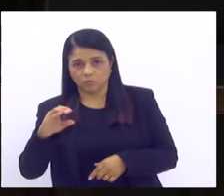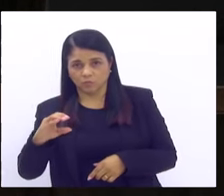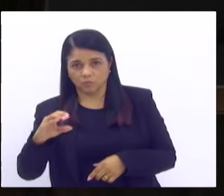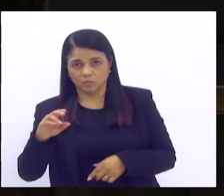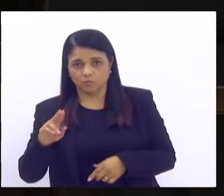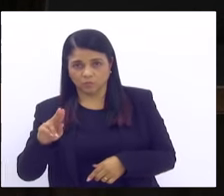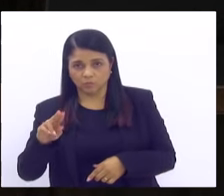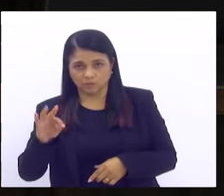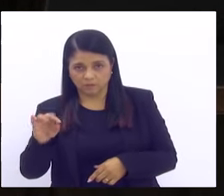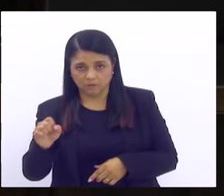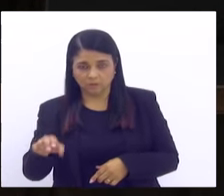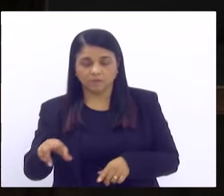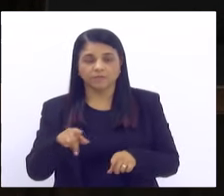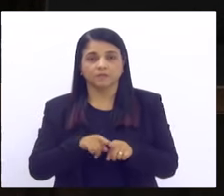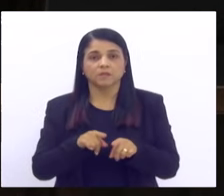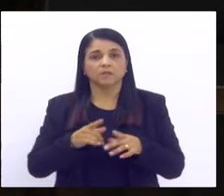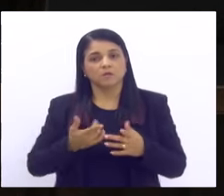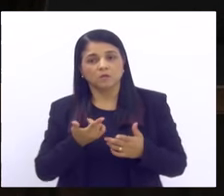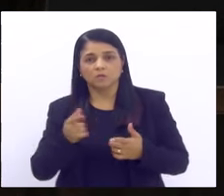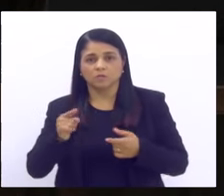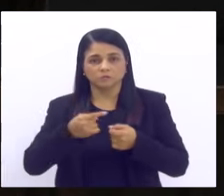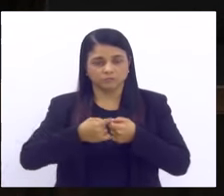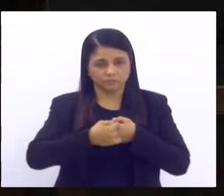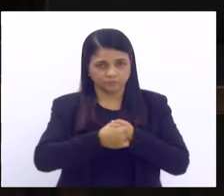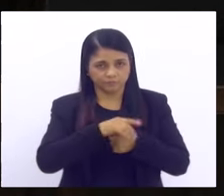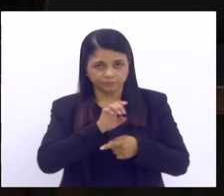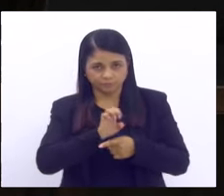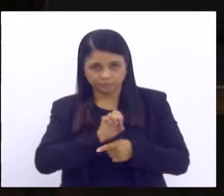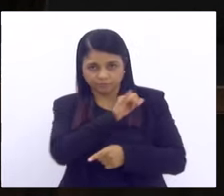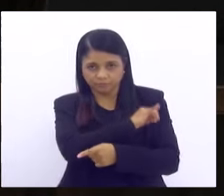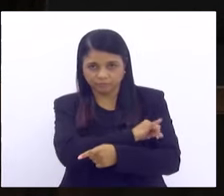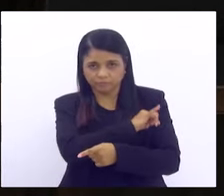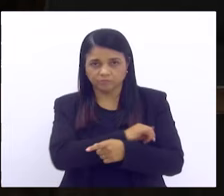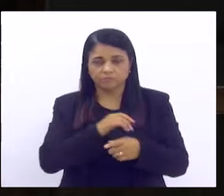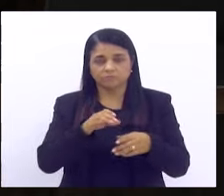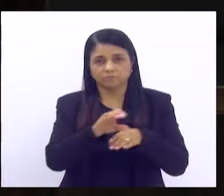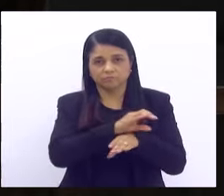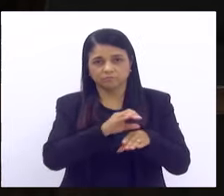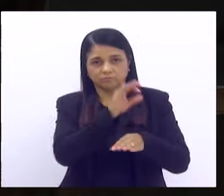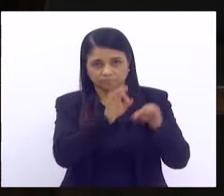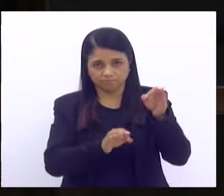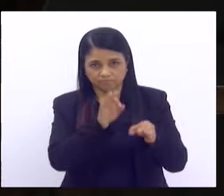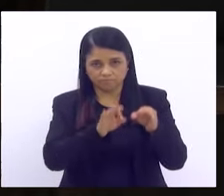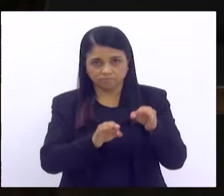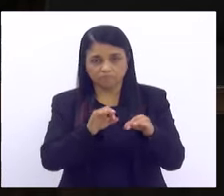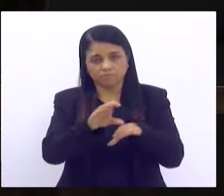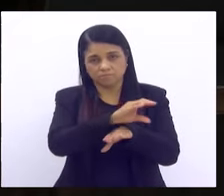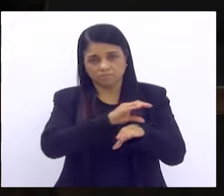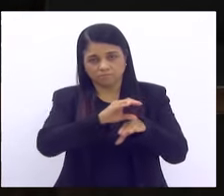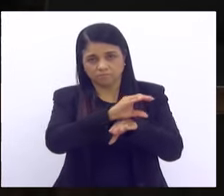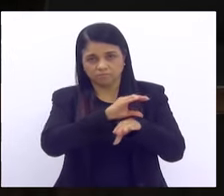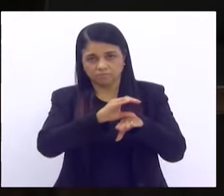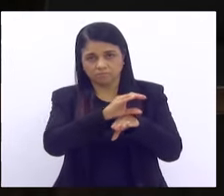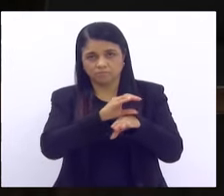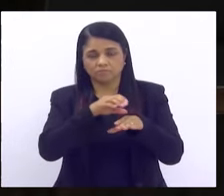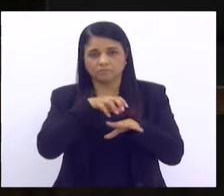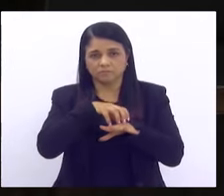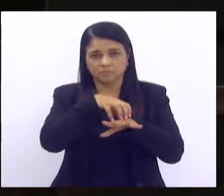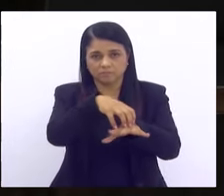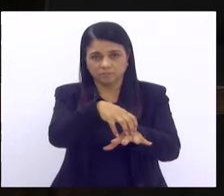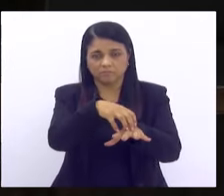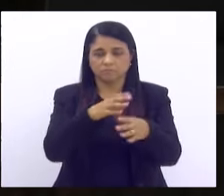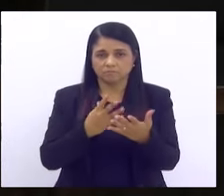de Janeiro, e da outras providências. Pareceres das comissões de Constituição e Justiça pela constitucionalidade, de